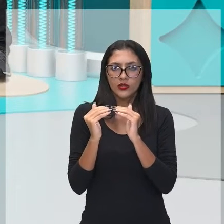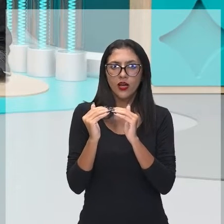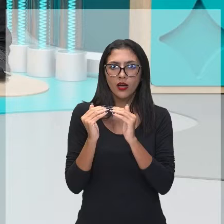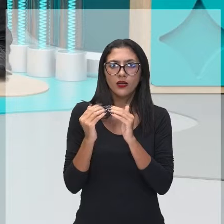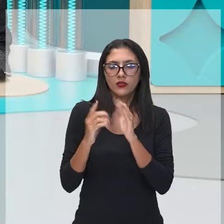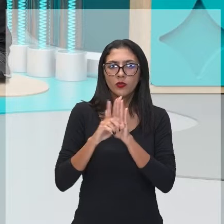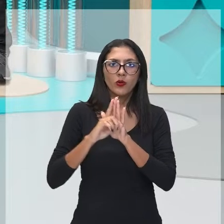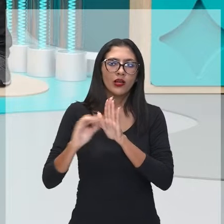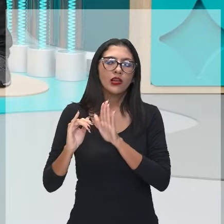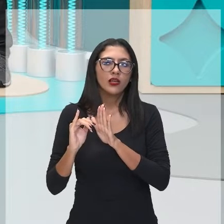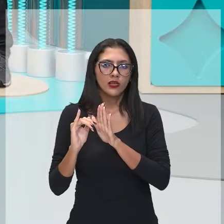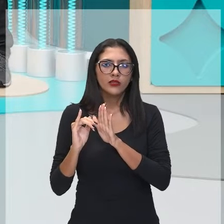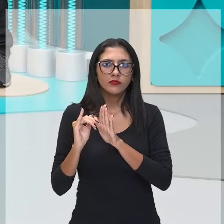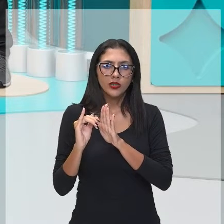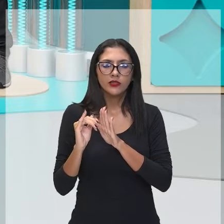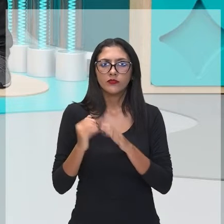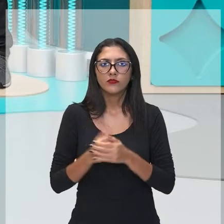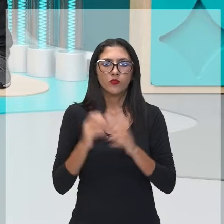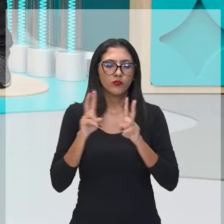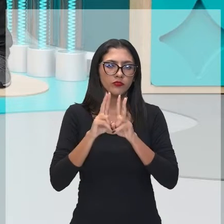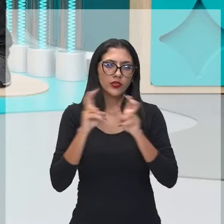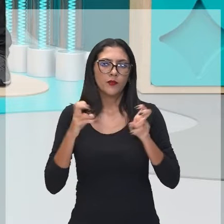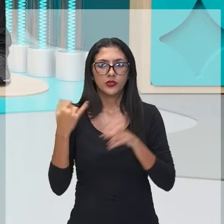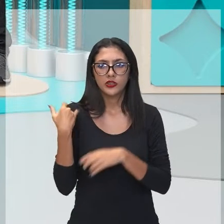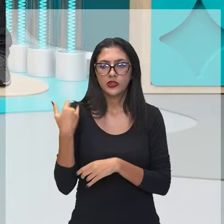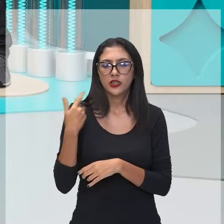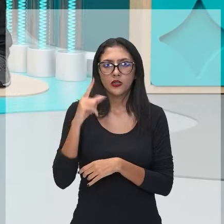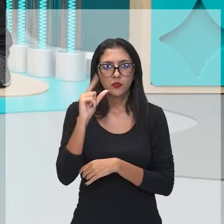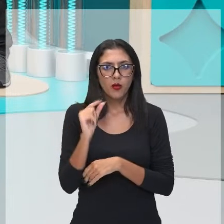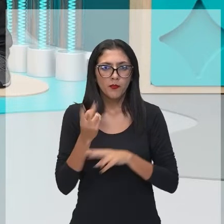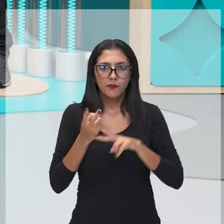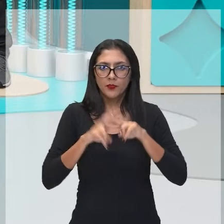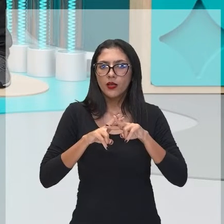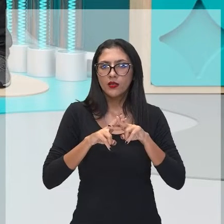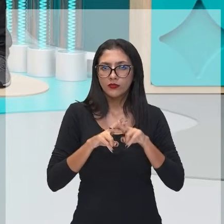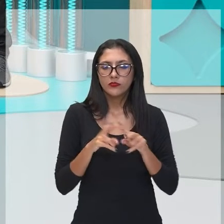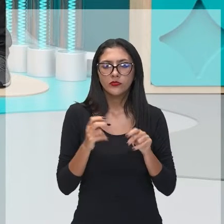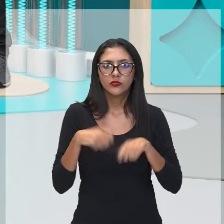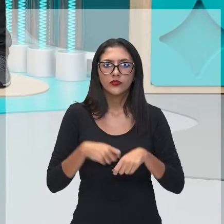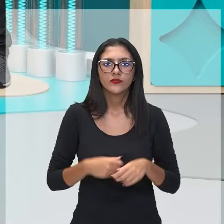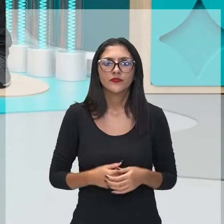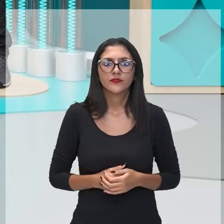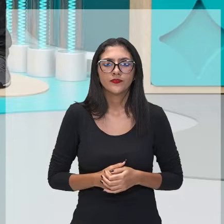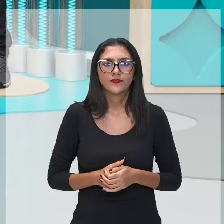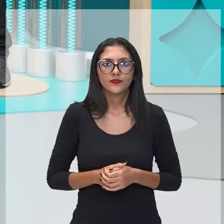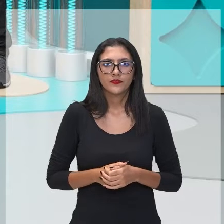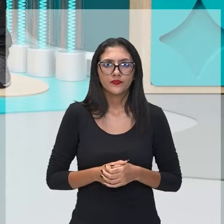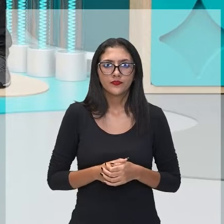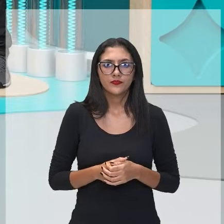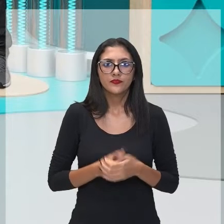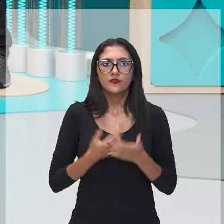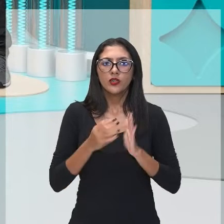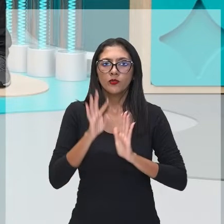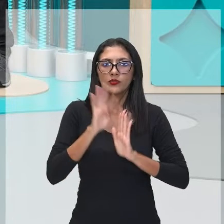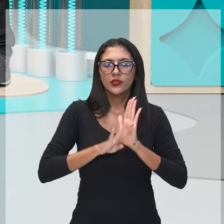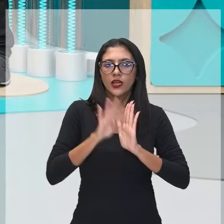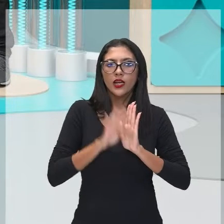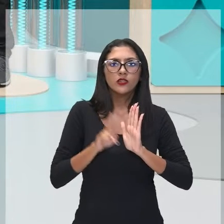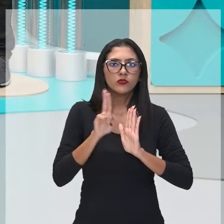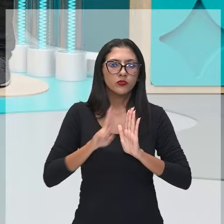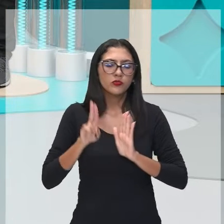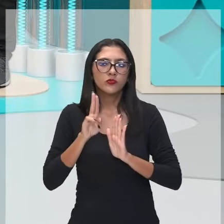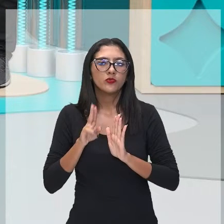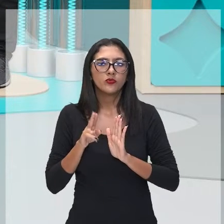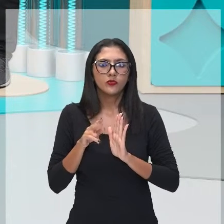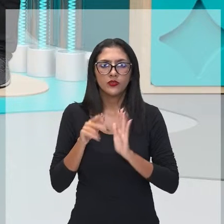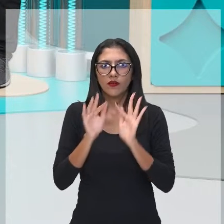da redução da maioridade penal. Ok? E ele evidencia isso nos seus textos, ou seja, no texto, por meio de frases